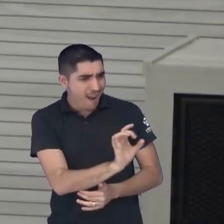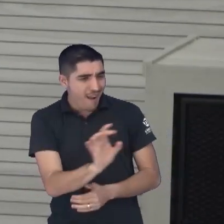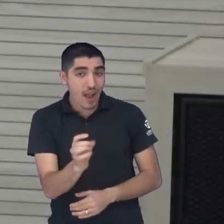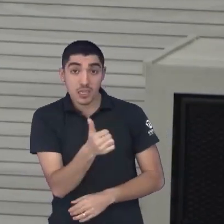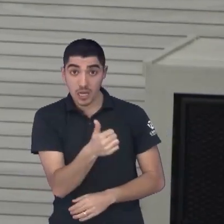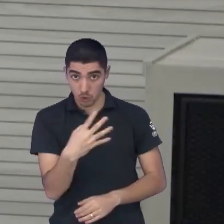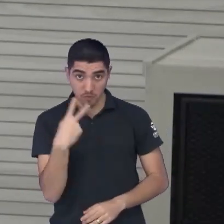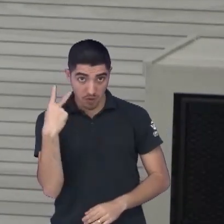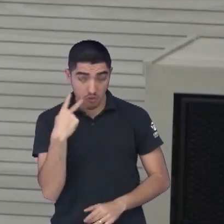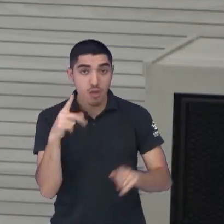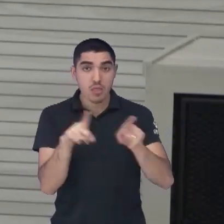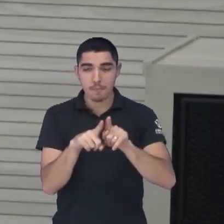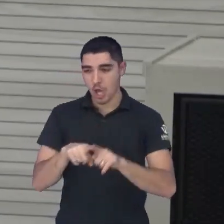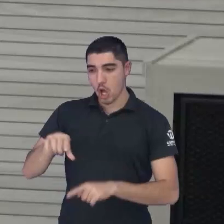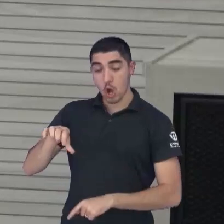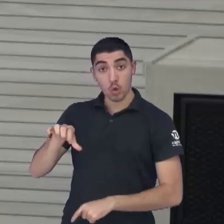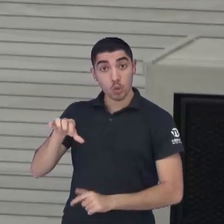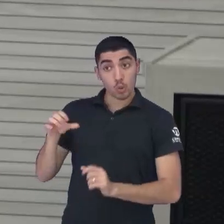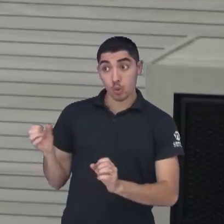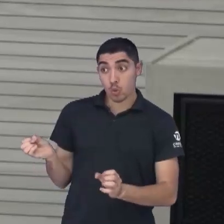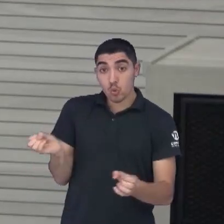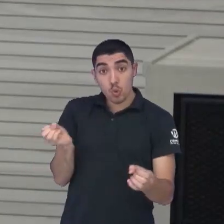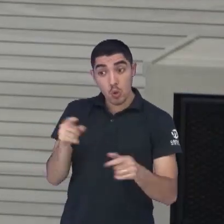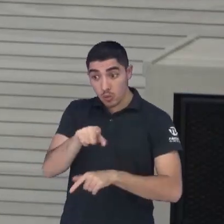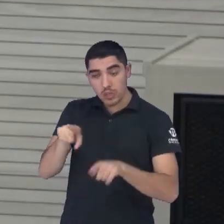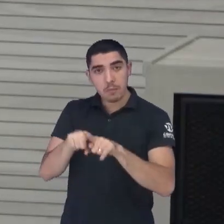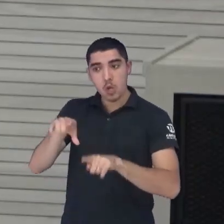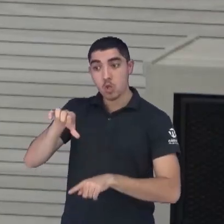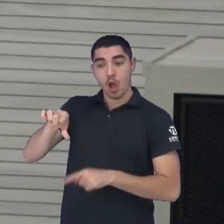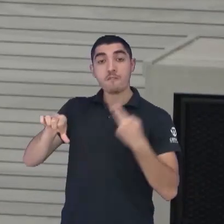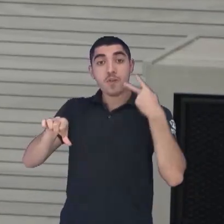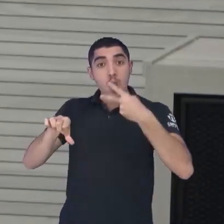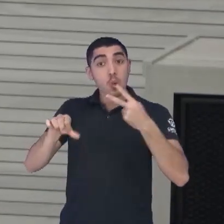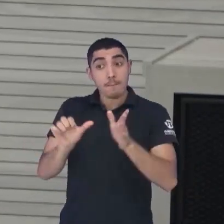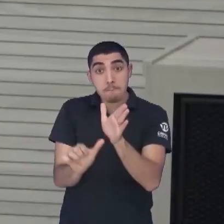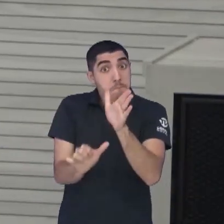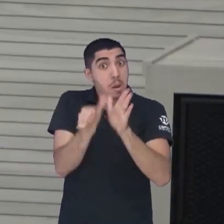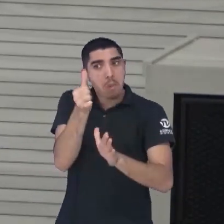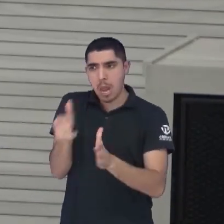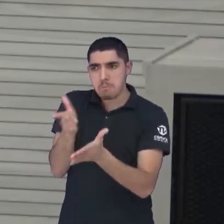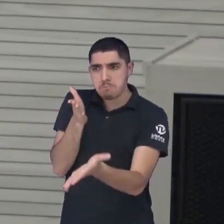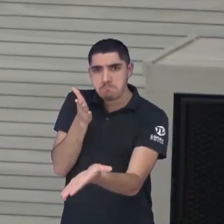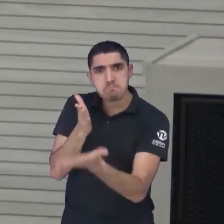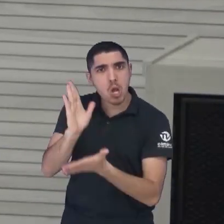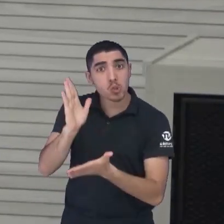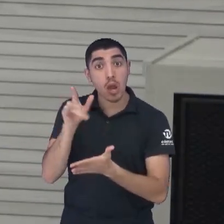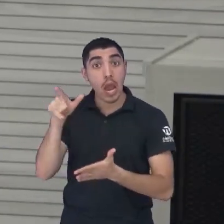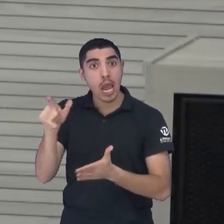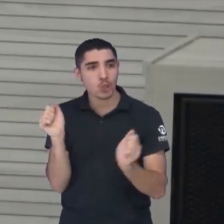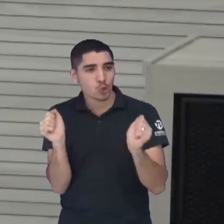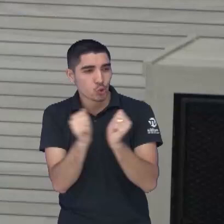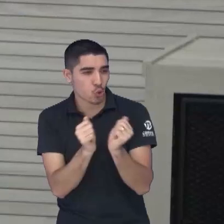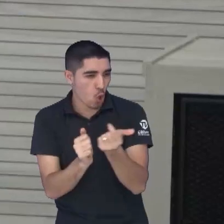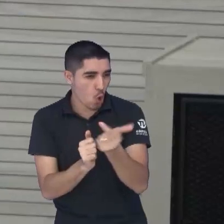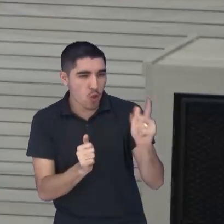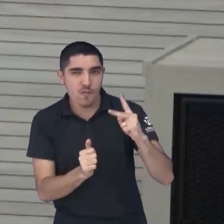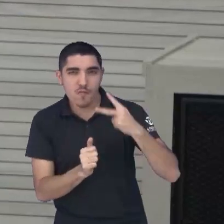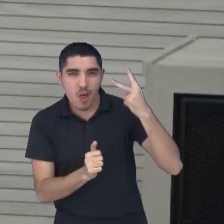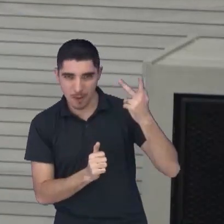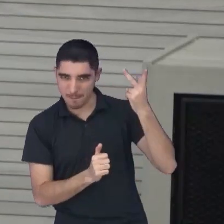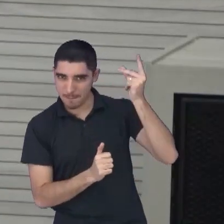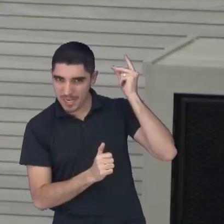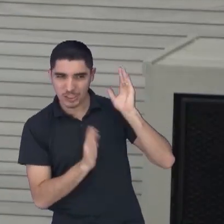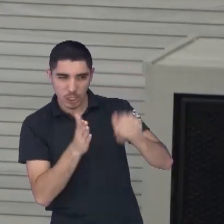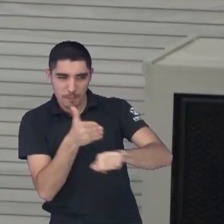dos novos vereadores que foram eleitos pela primeira vez, que se juntaram a outros vereadores de outros mandatos e fizeram história nessa casa